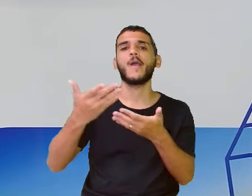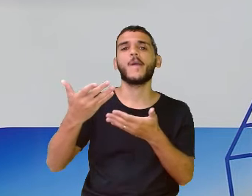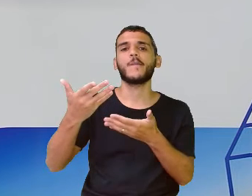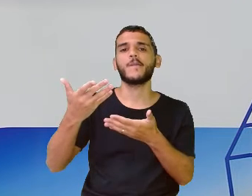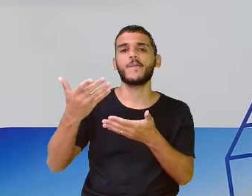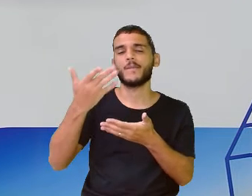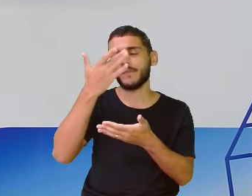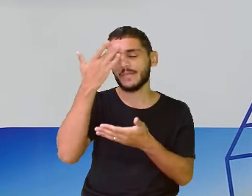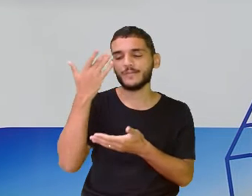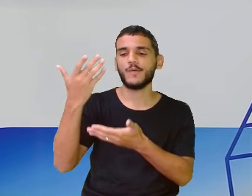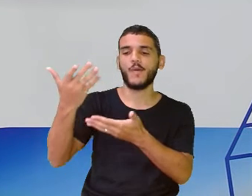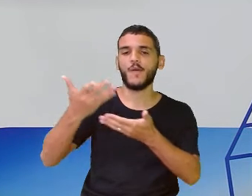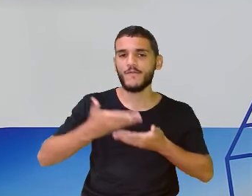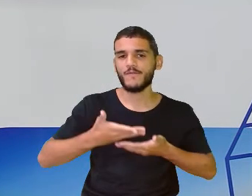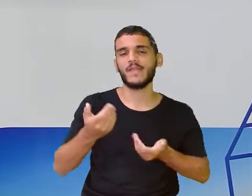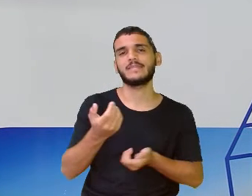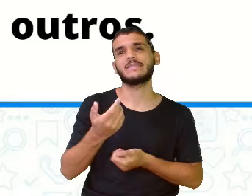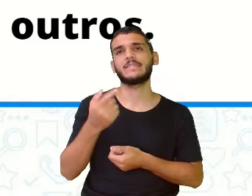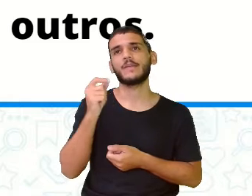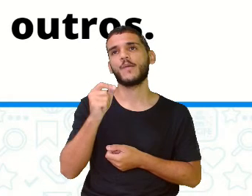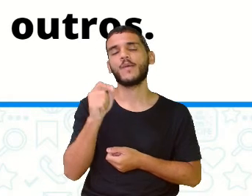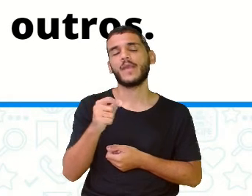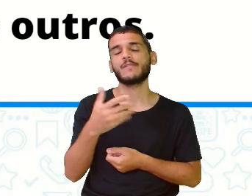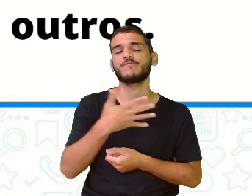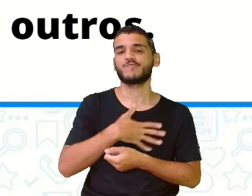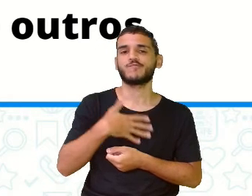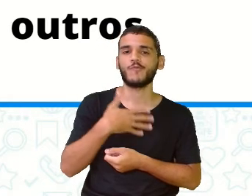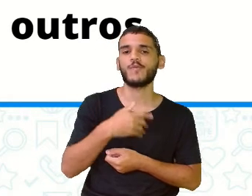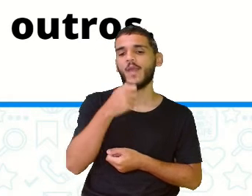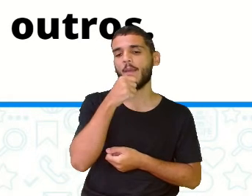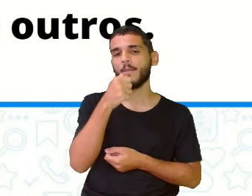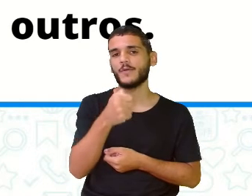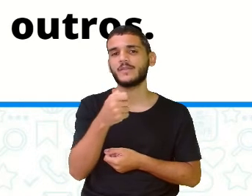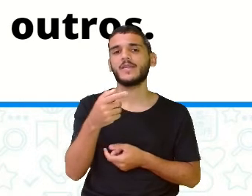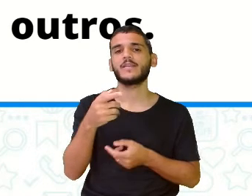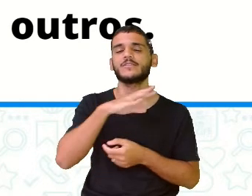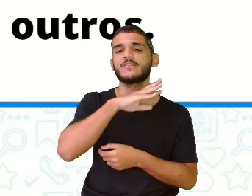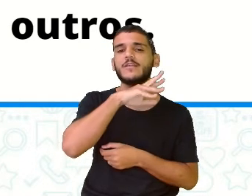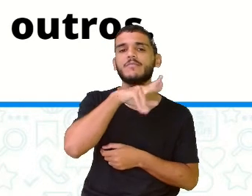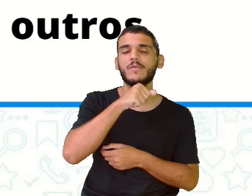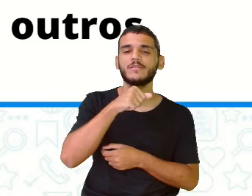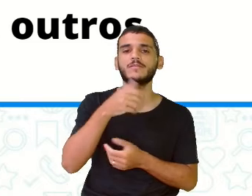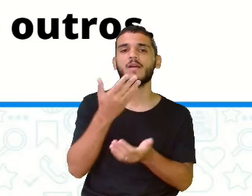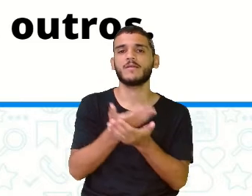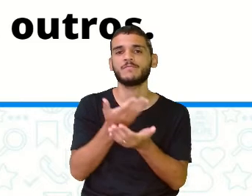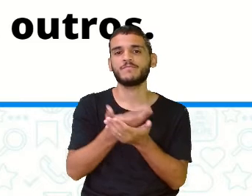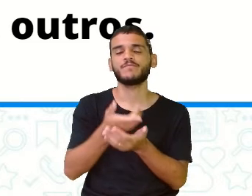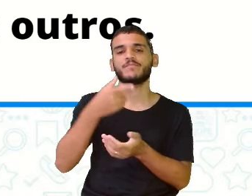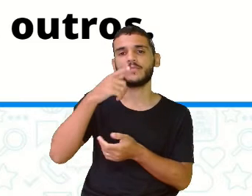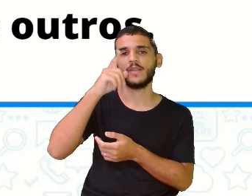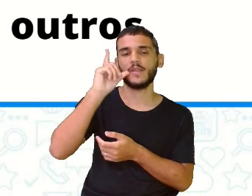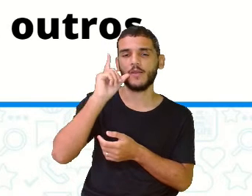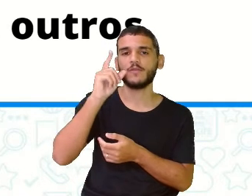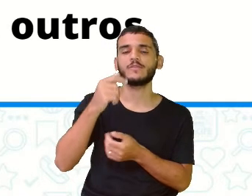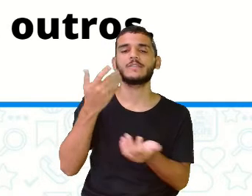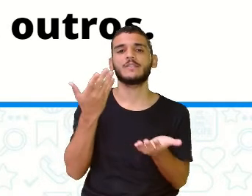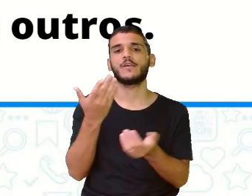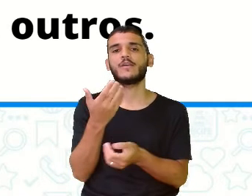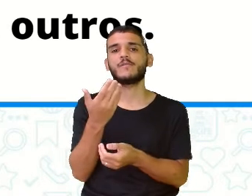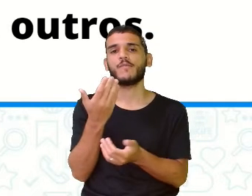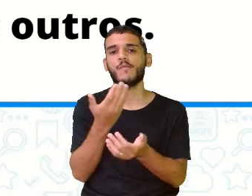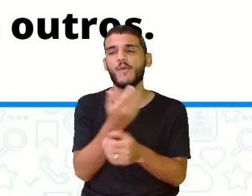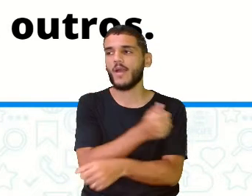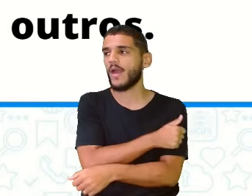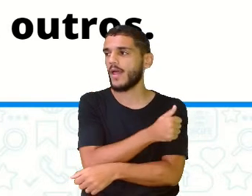falaram para a gente que gostam de assistir reportagens sobre animais. Na aula de ontem, um dos estudantes citou para a gente que ele gosta